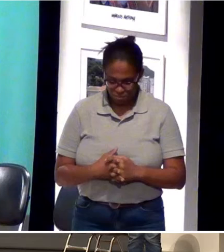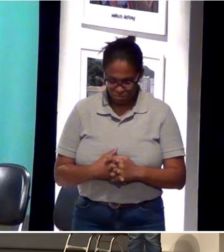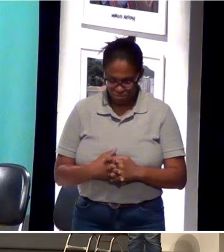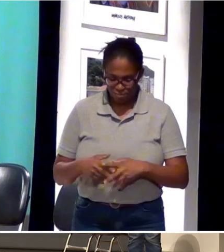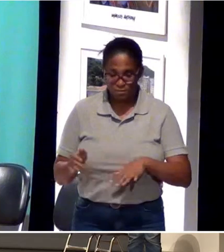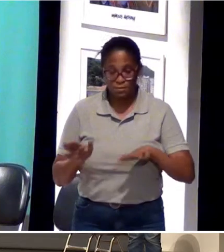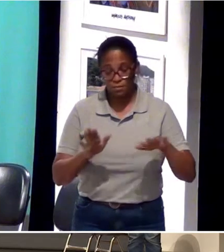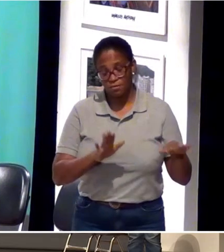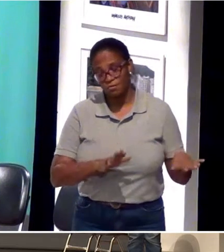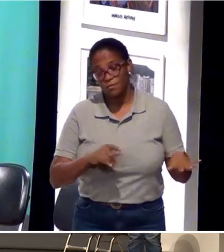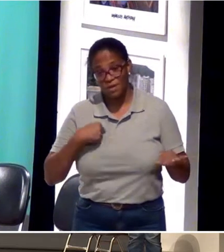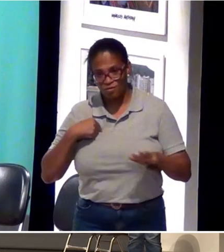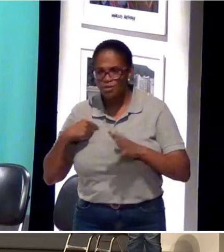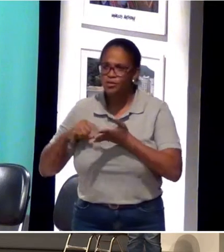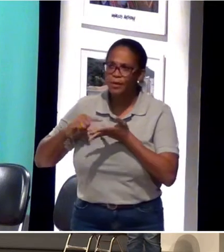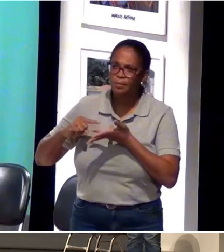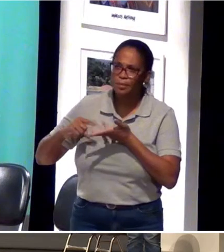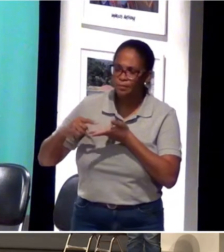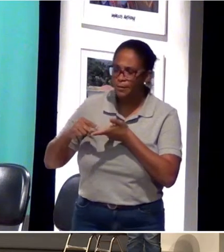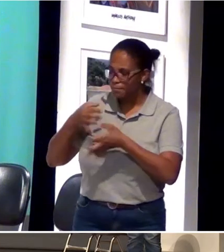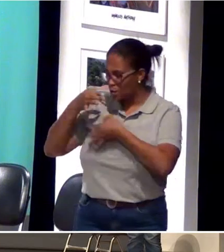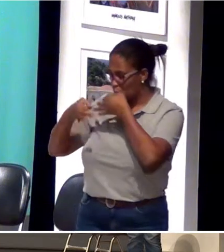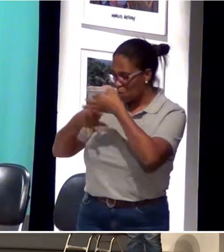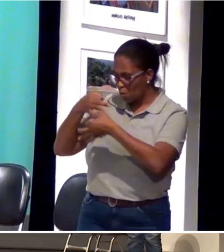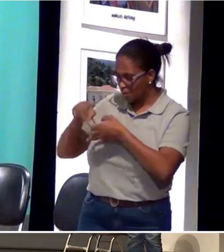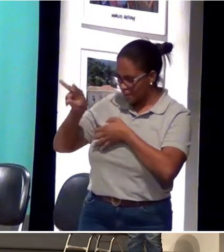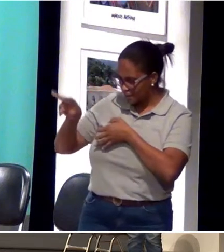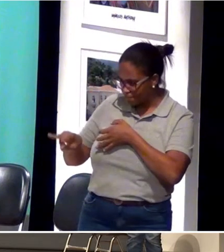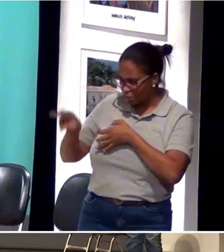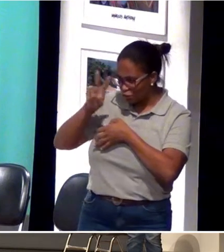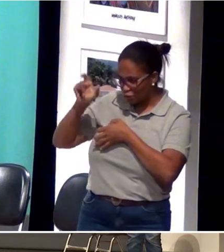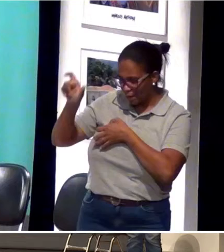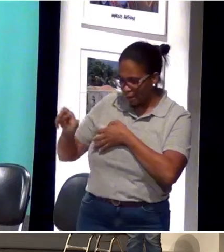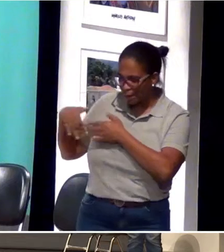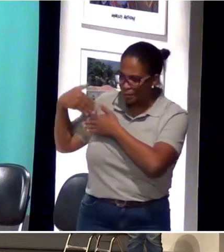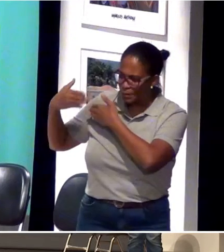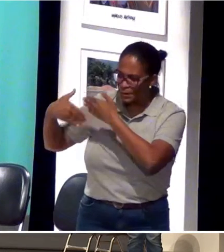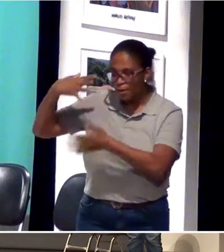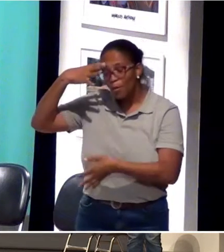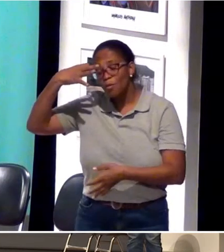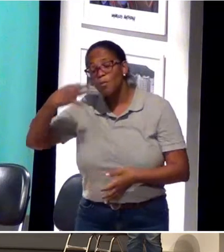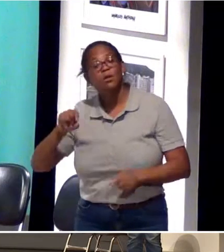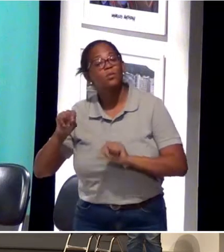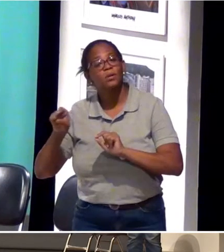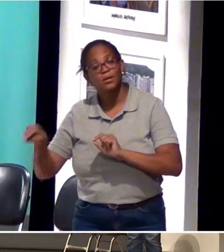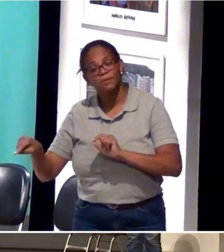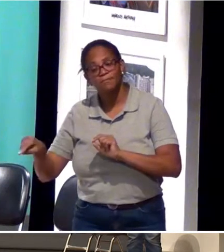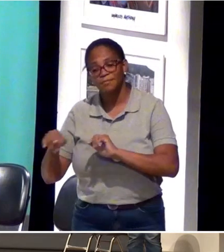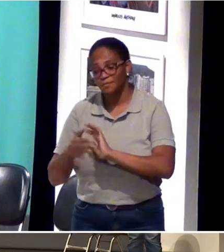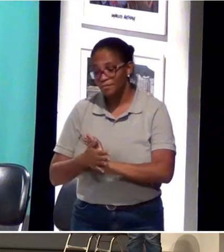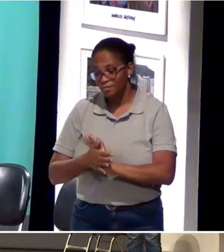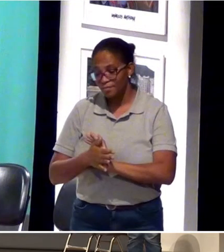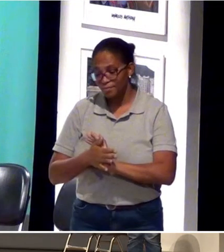Quando a gente vai trazendo isso, desse olhar histórico, e vai entendendo o que é, você está falando aí